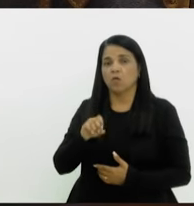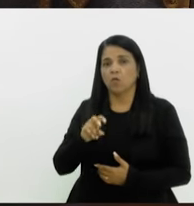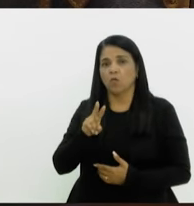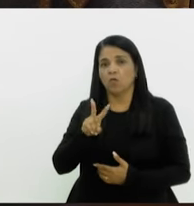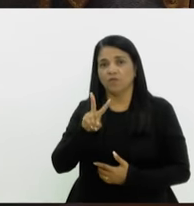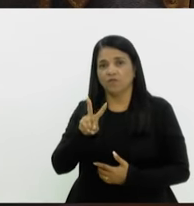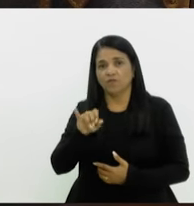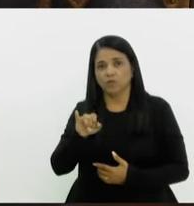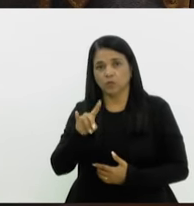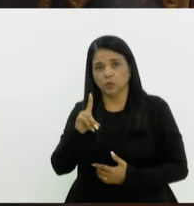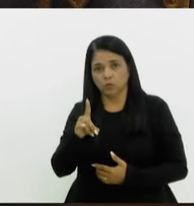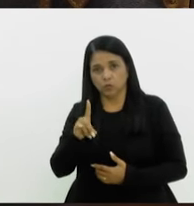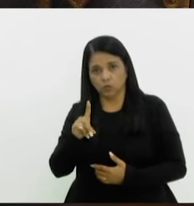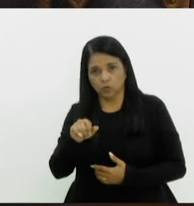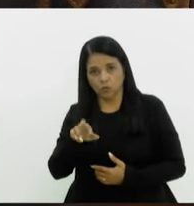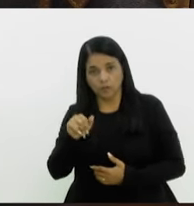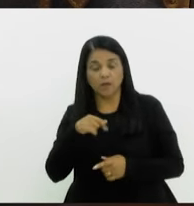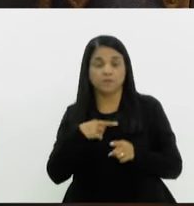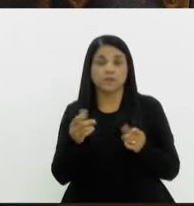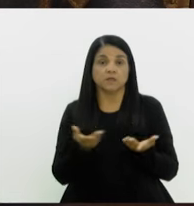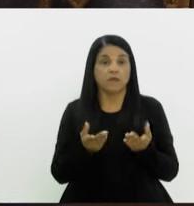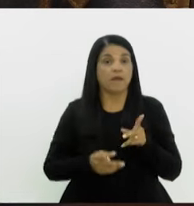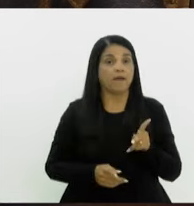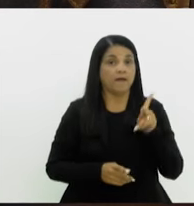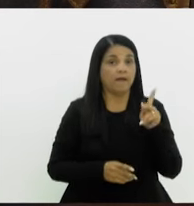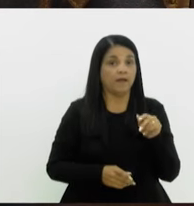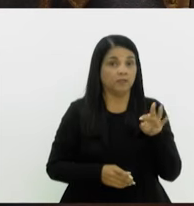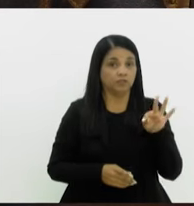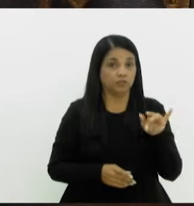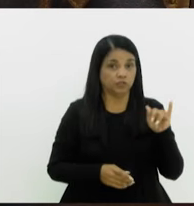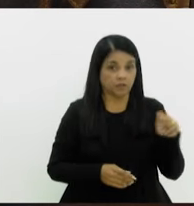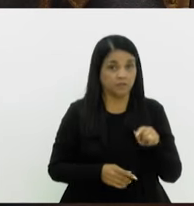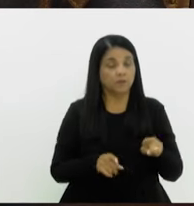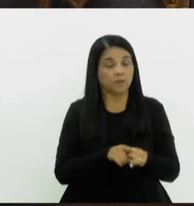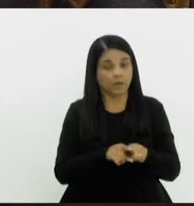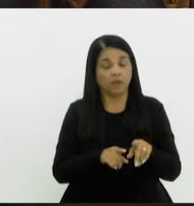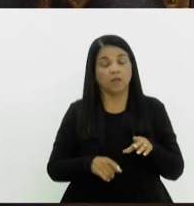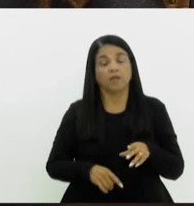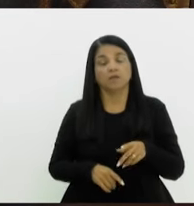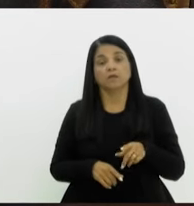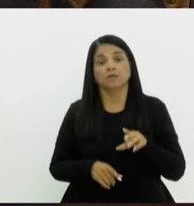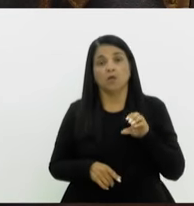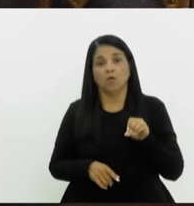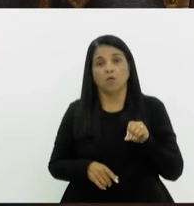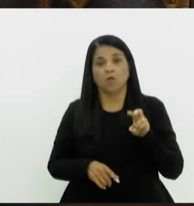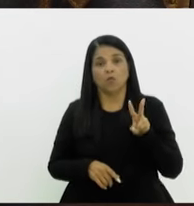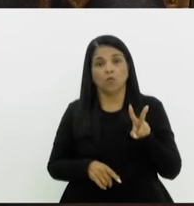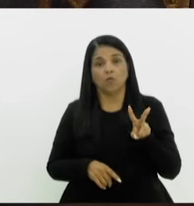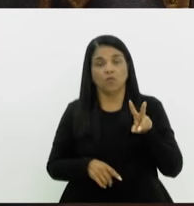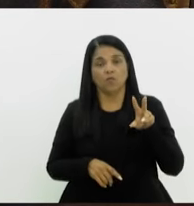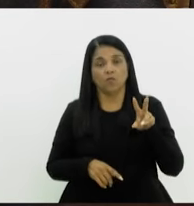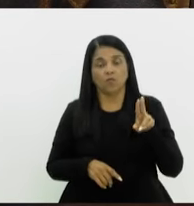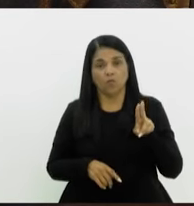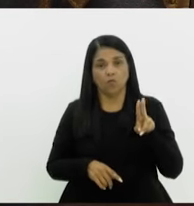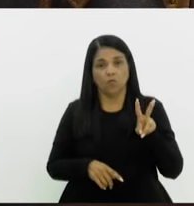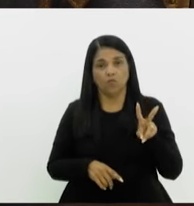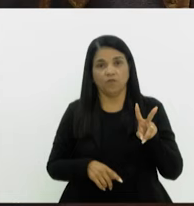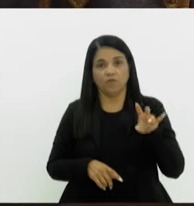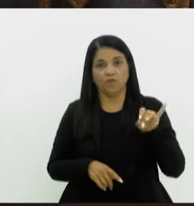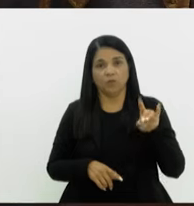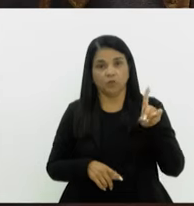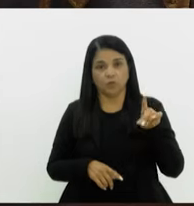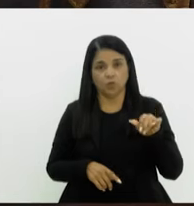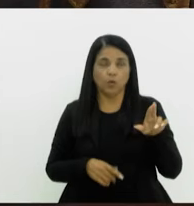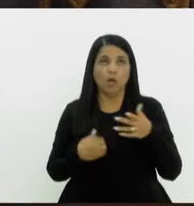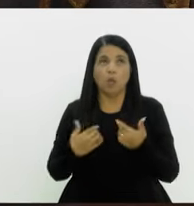a atual ouvidora do tribunal e nós sempre buscamos eu eu não acabei de assumir o cargo Então